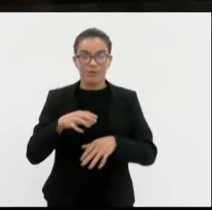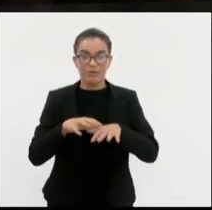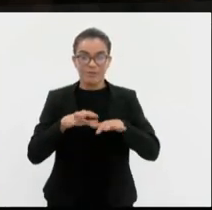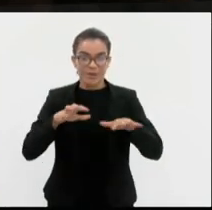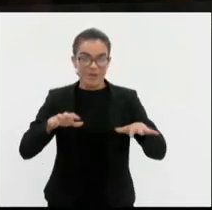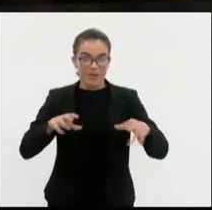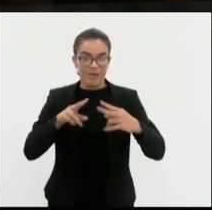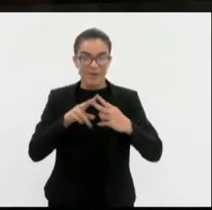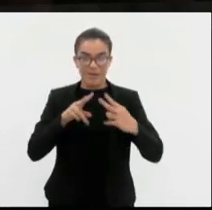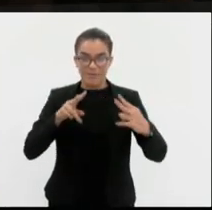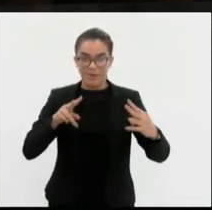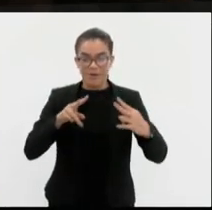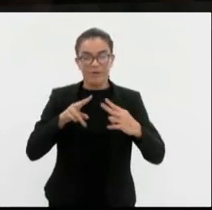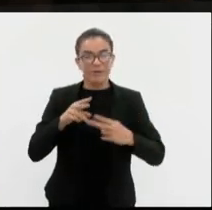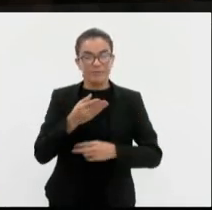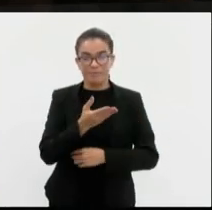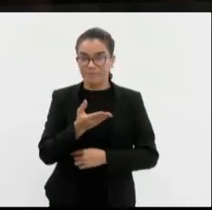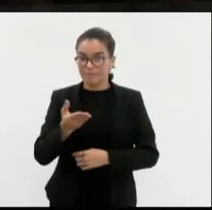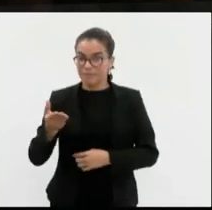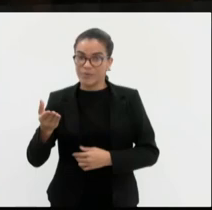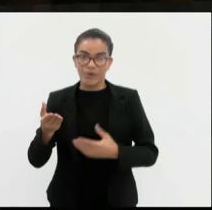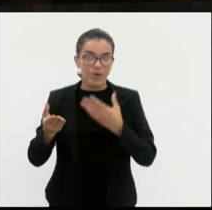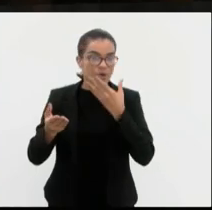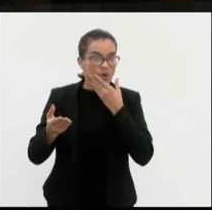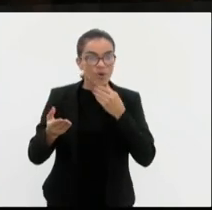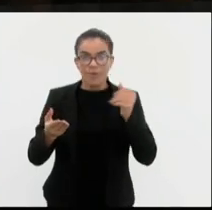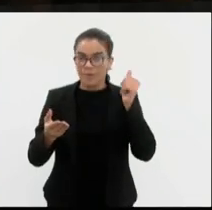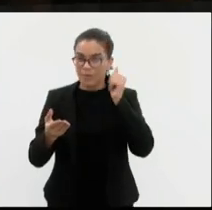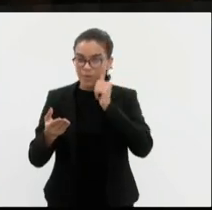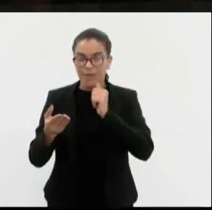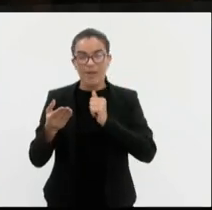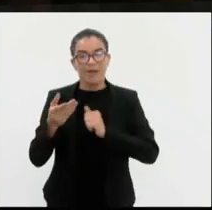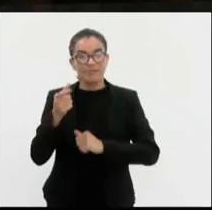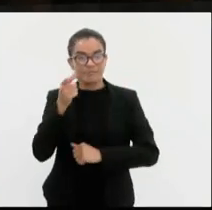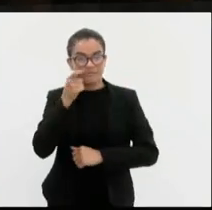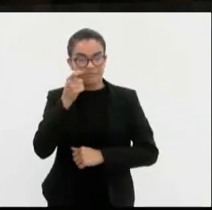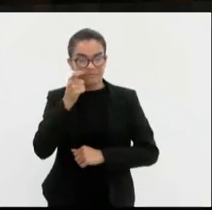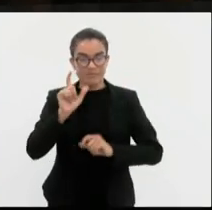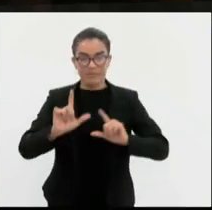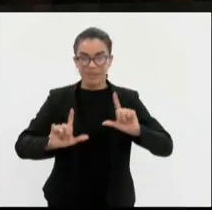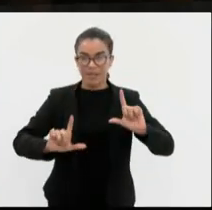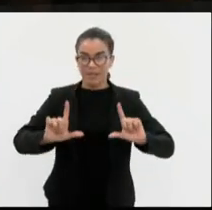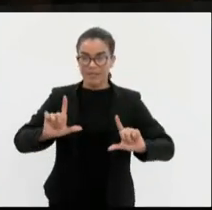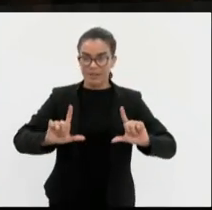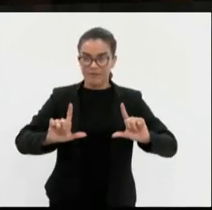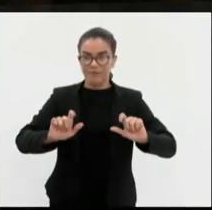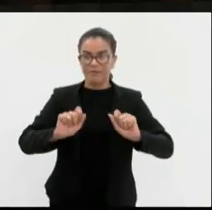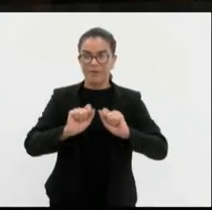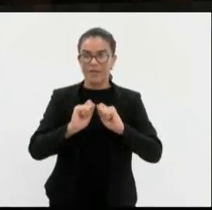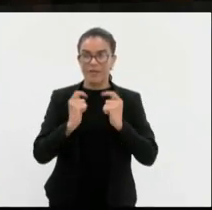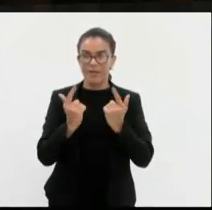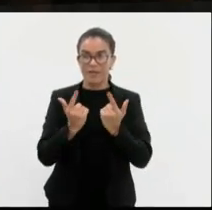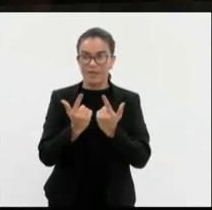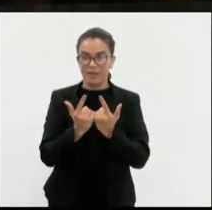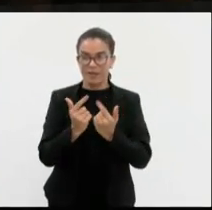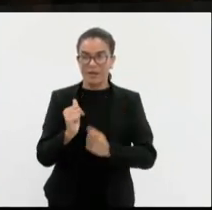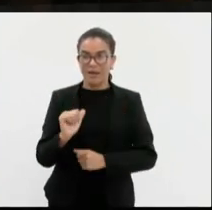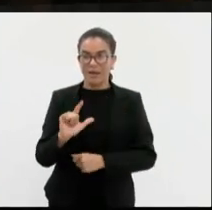remota senhoras e senhores telespectadores da TV